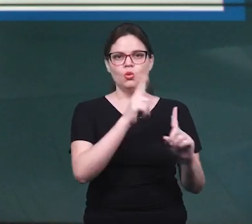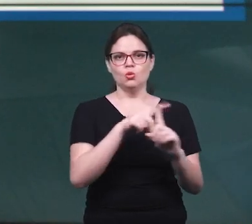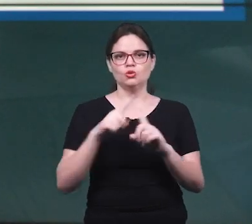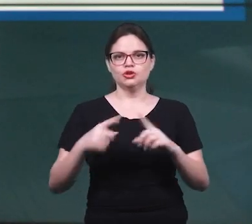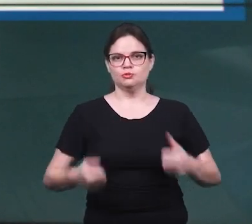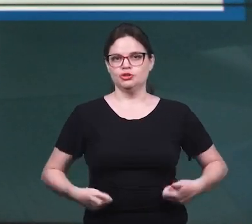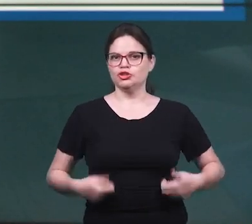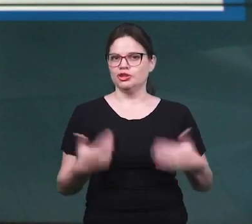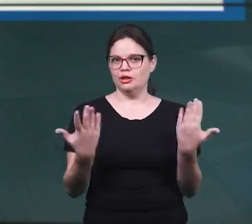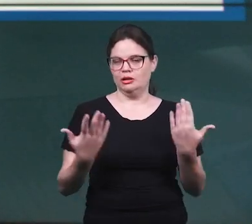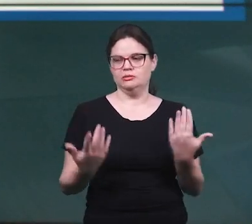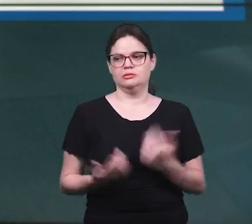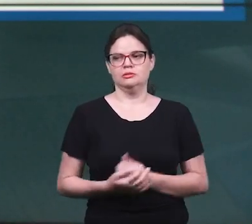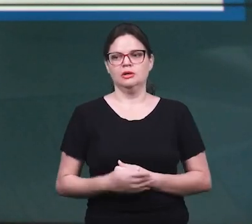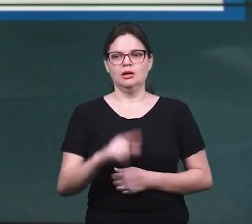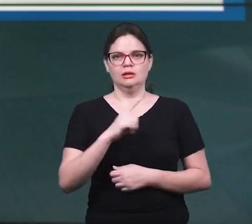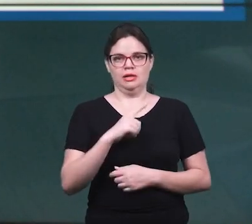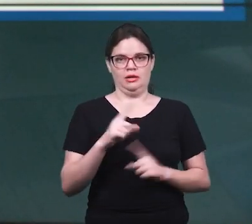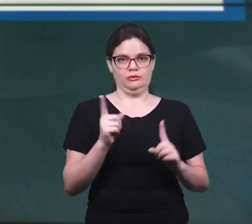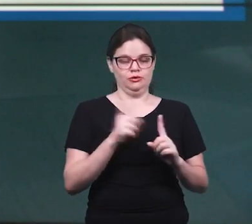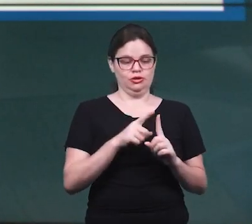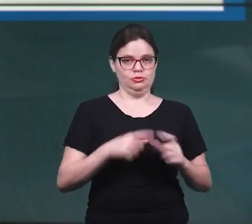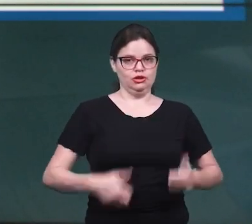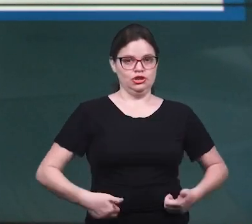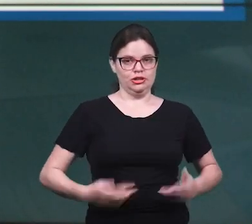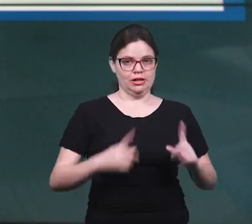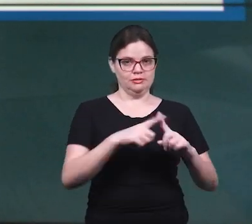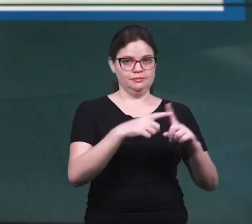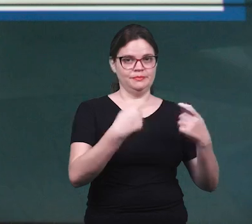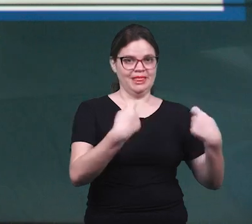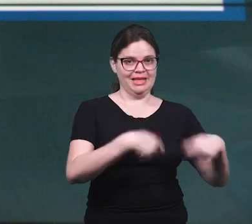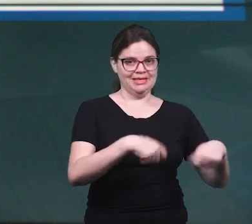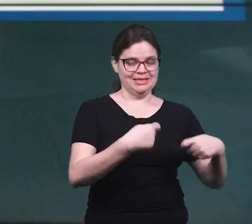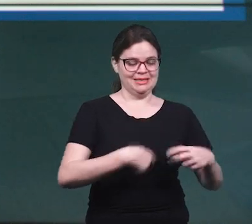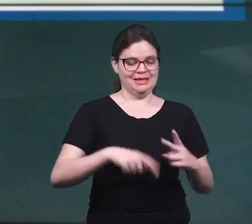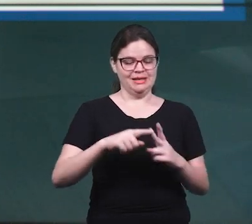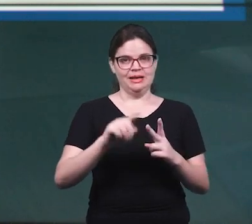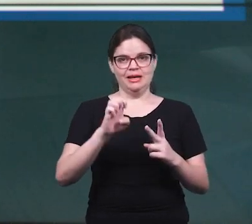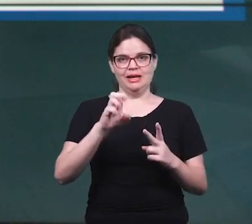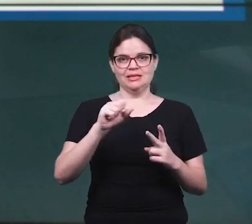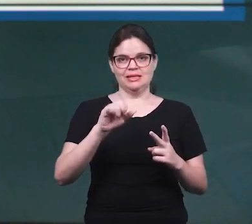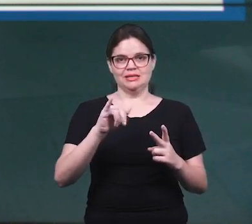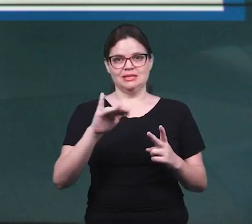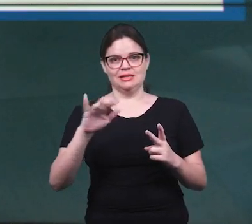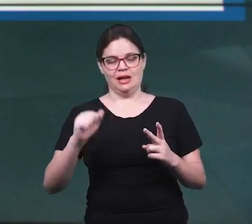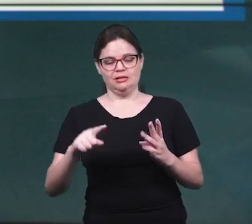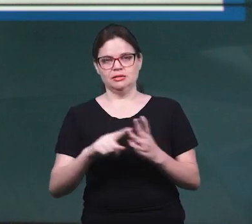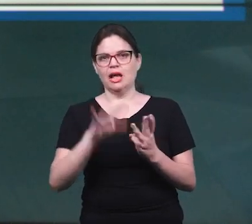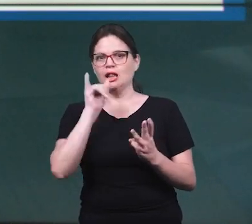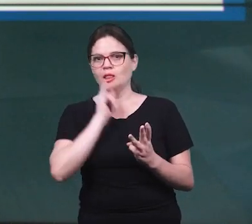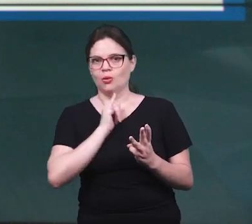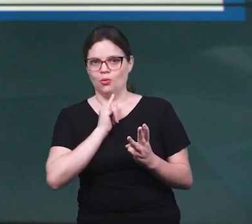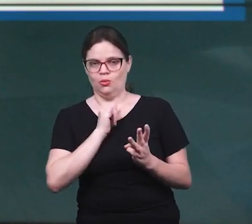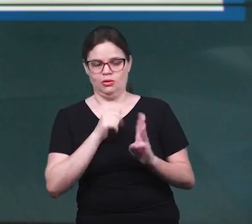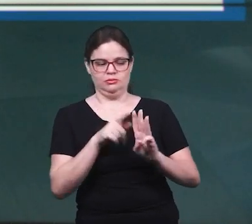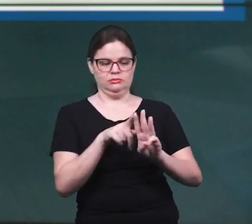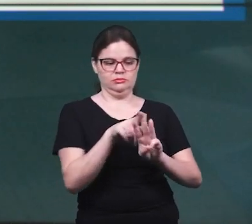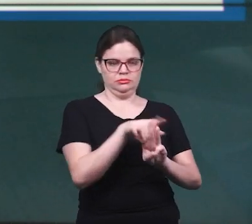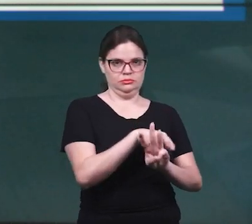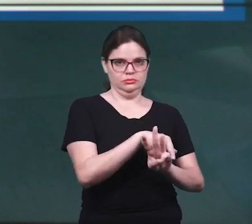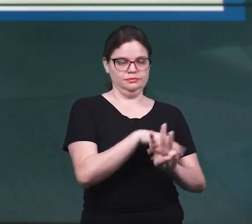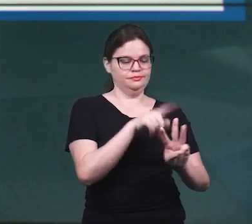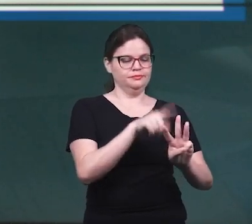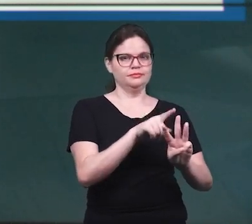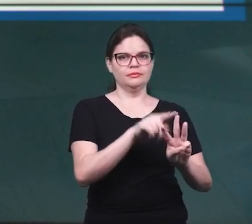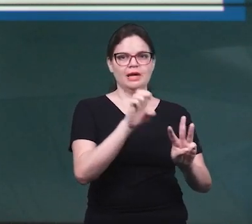despesas em essenciais, necessárias e supérfluas. As essenciais você